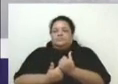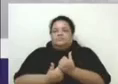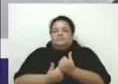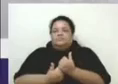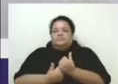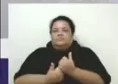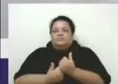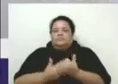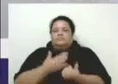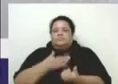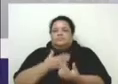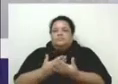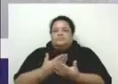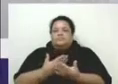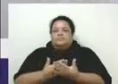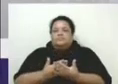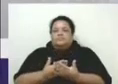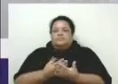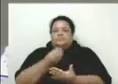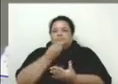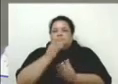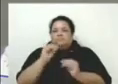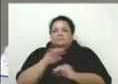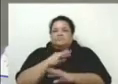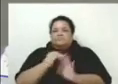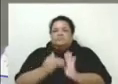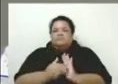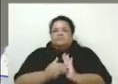matéria da noite. Uma boa noite a todos. Obrigado, governadora Rosa.